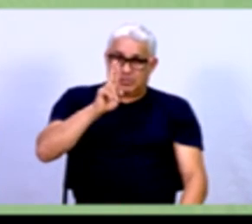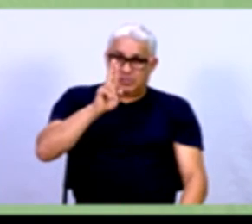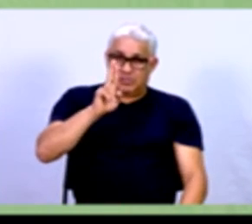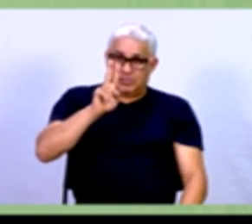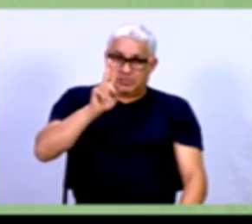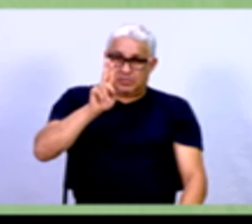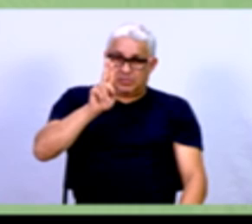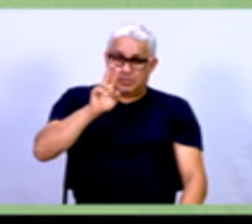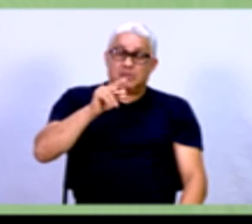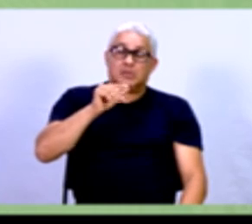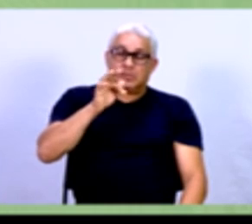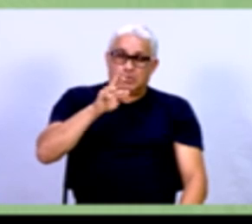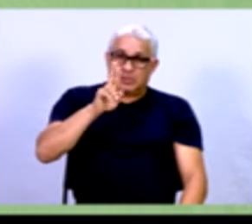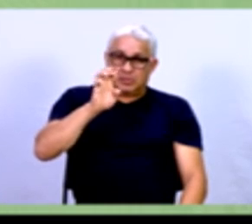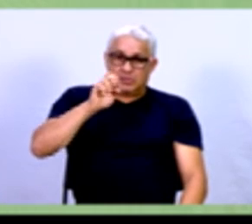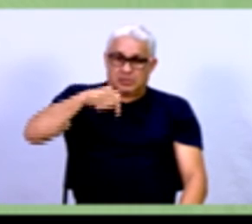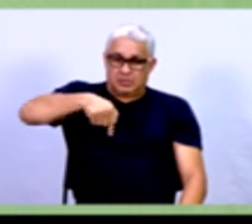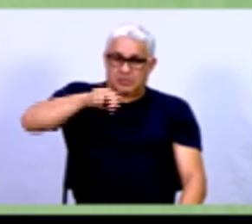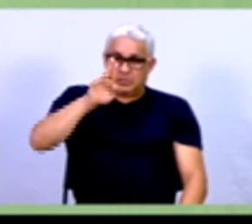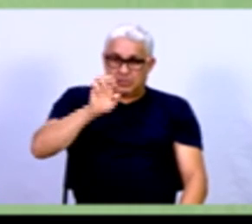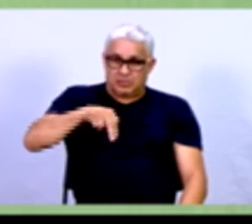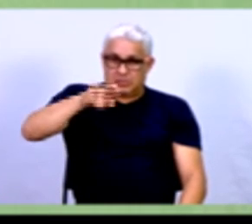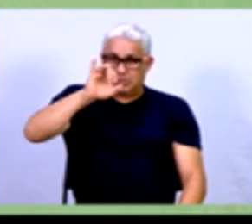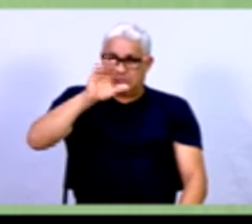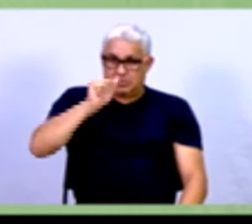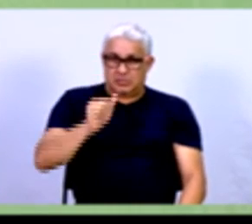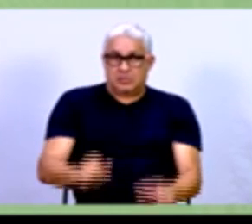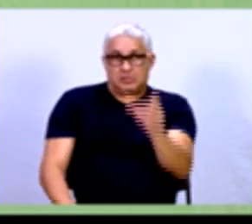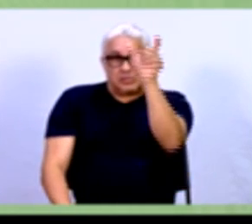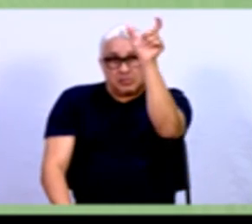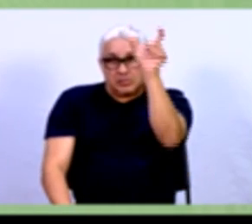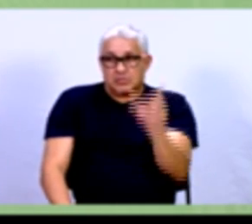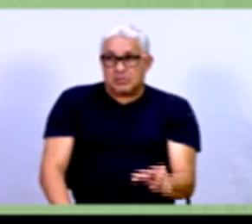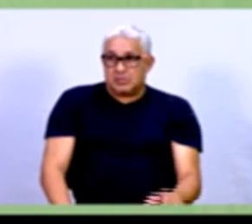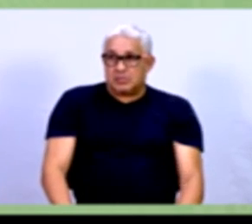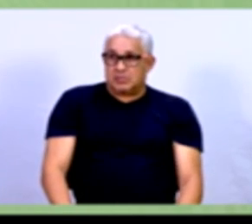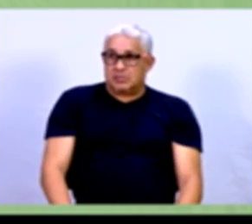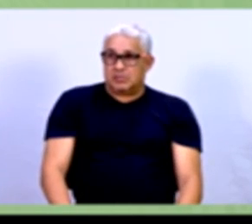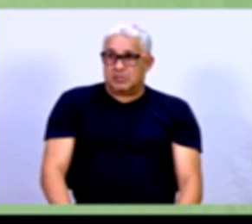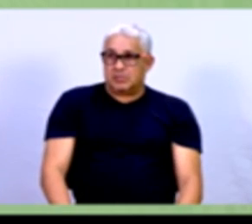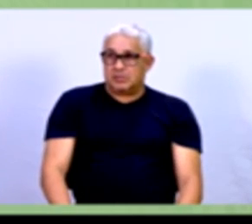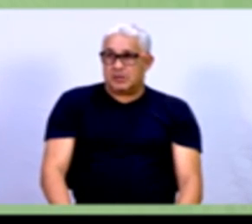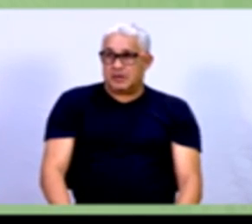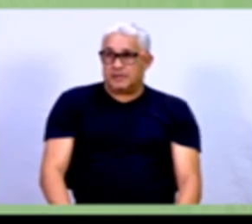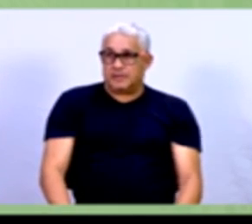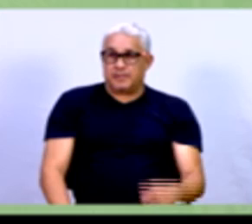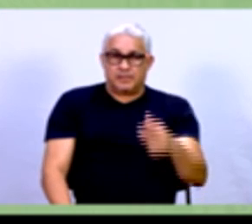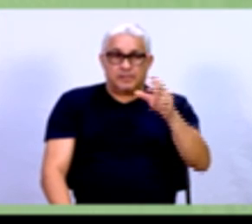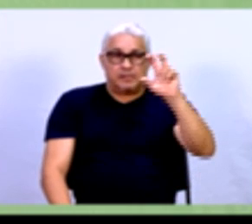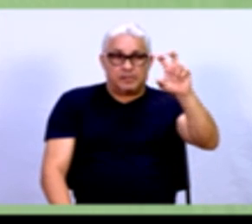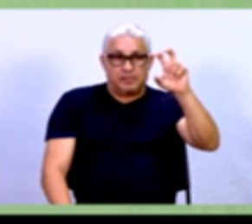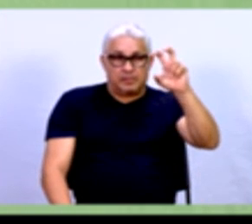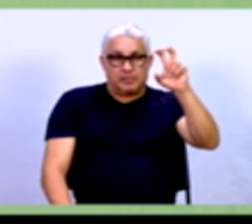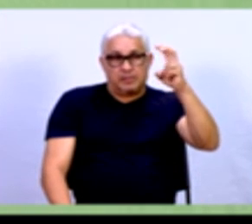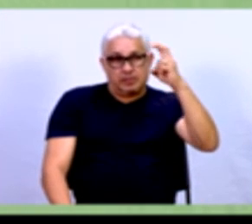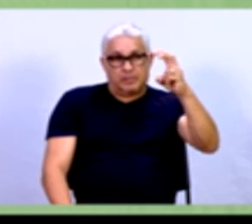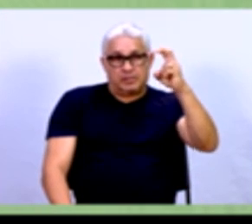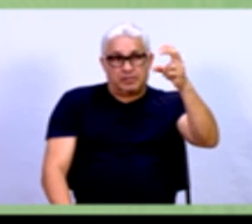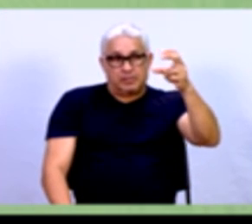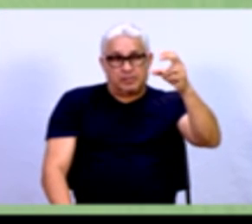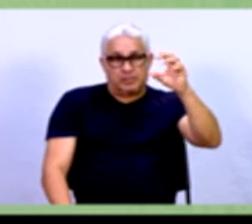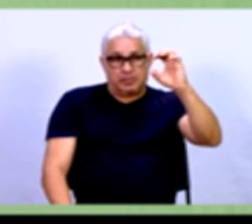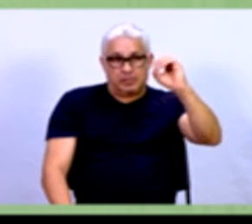vocês entenderem de onde está surgindo esses números, tá? De 502,50 aqui do nosso primeiro intervalo, ó,